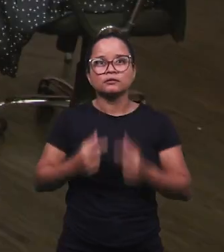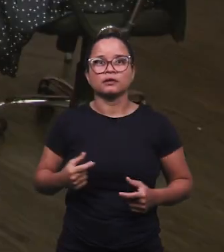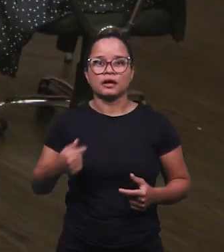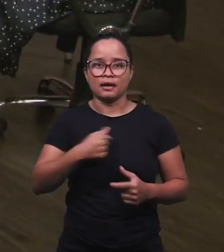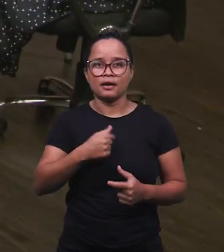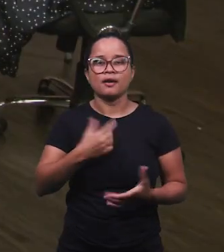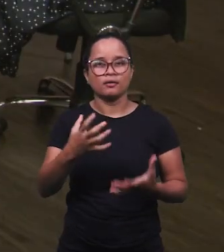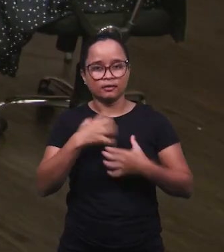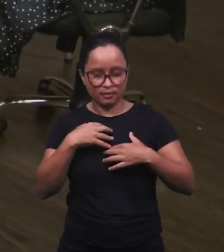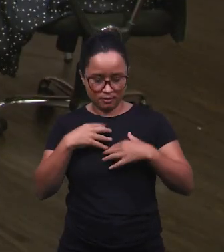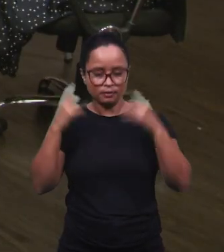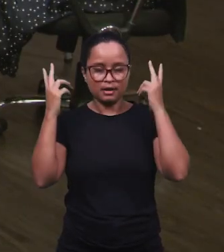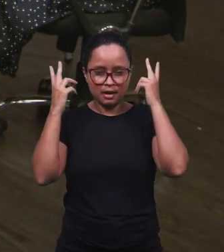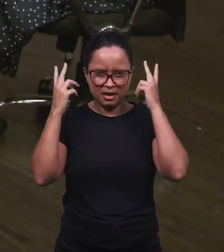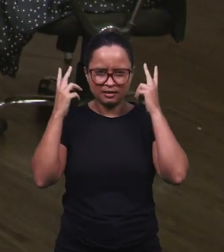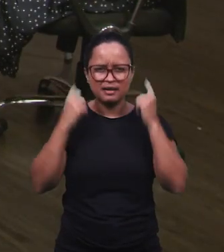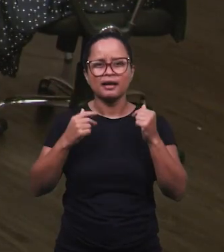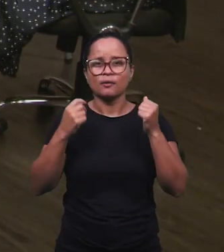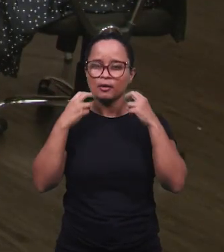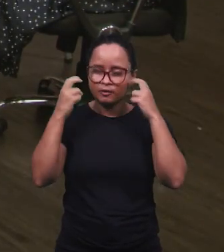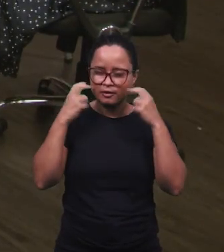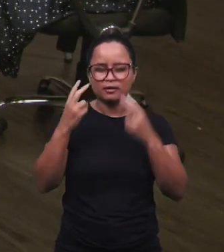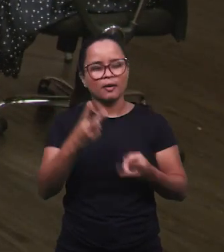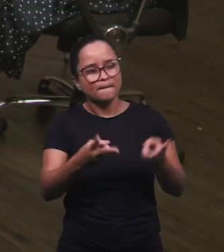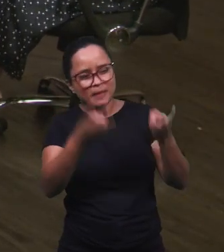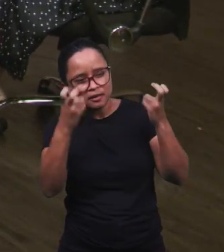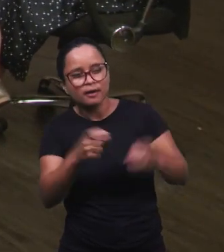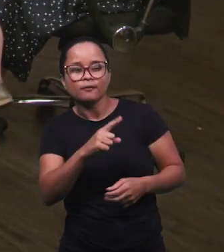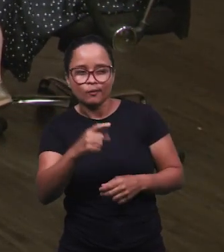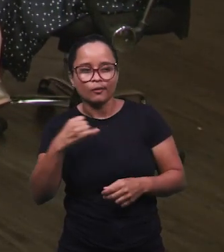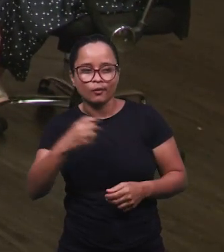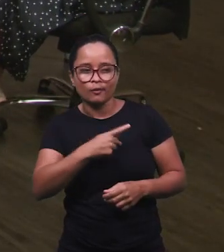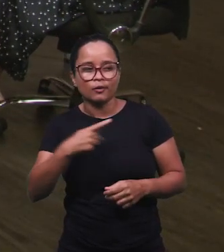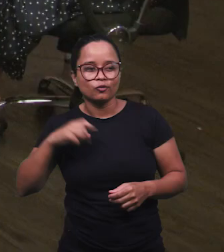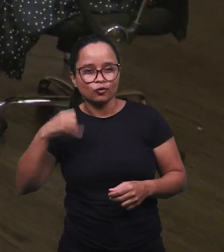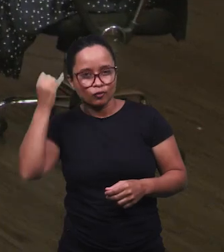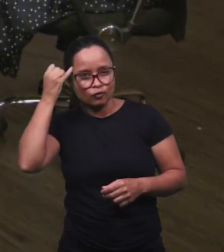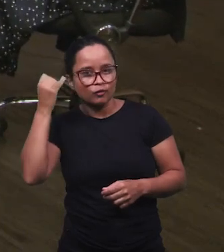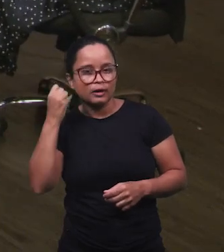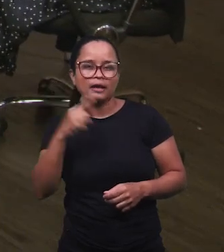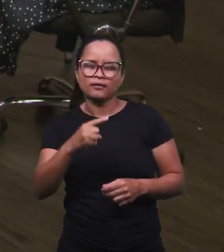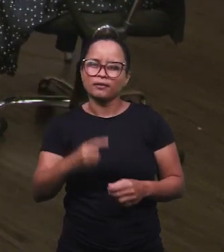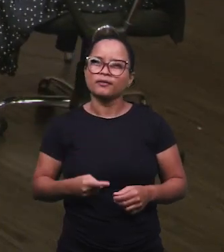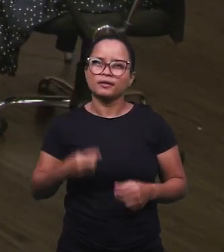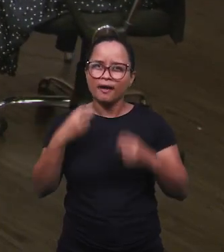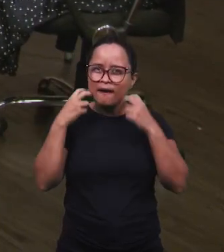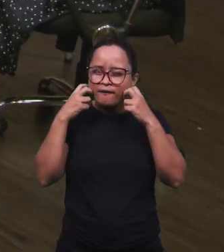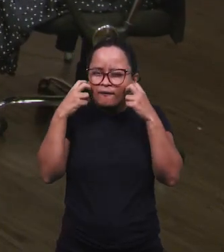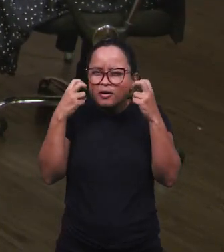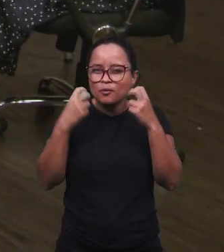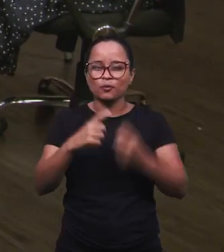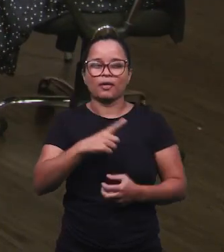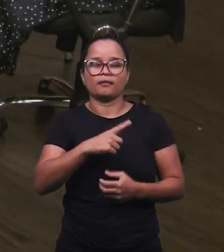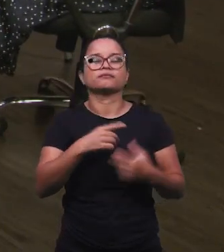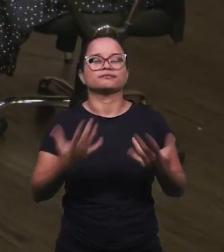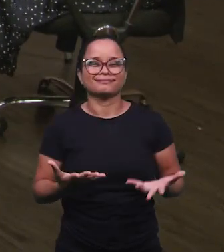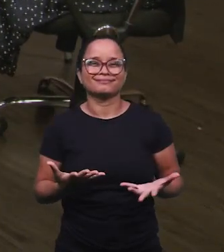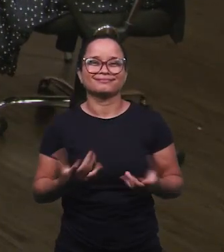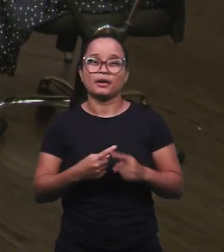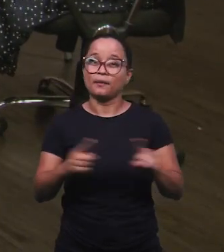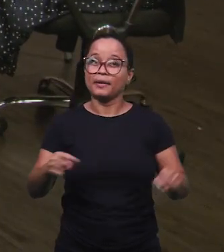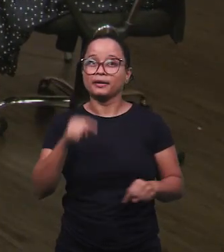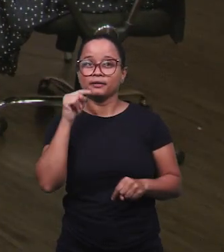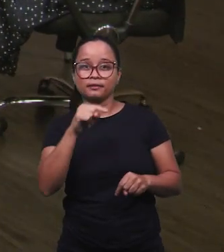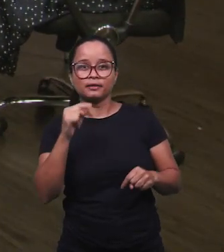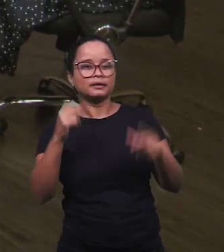muito tímido. Eu percebo, a gente sabe que você... Mas a gente sabe que você é muito tímido, pastor José. Mas